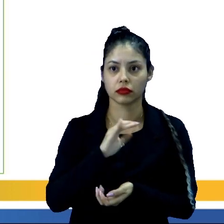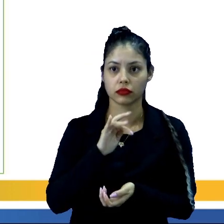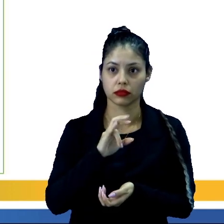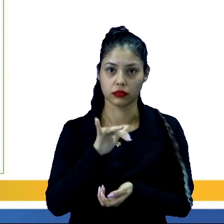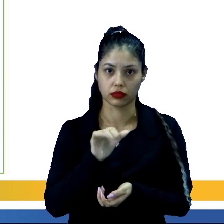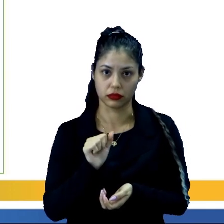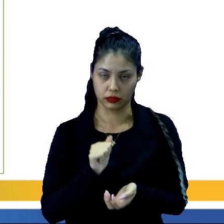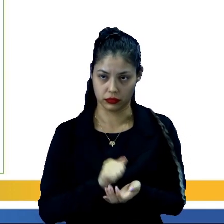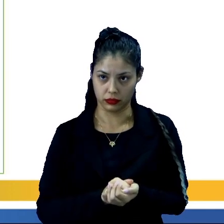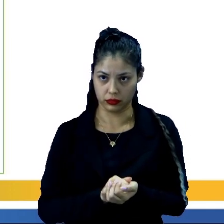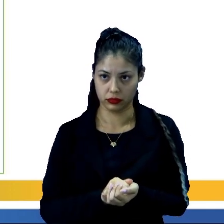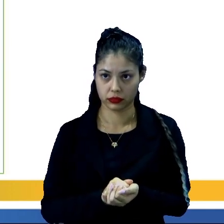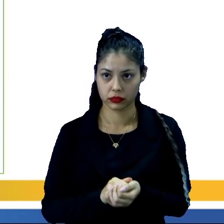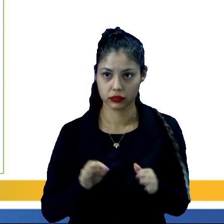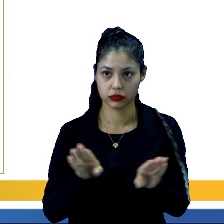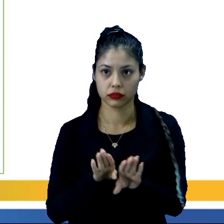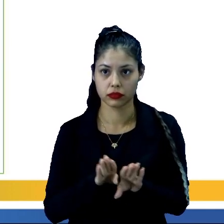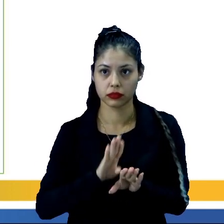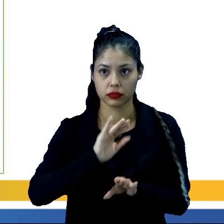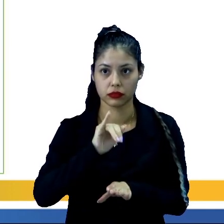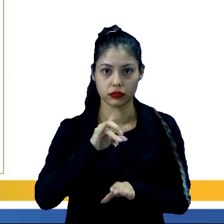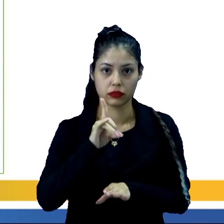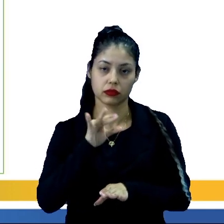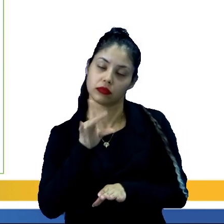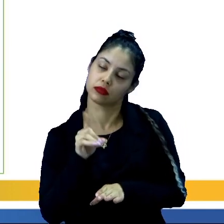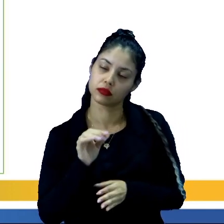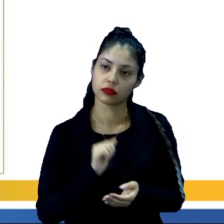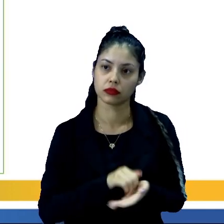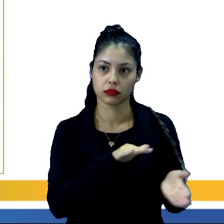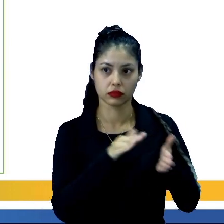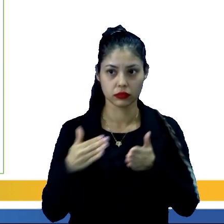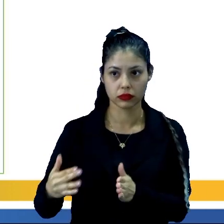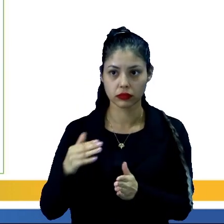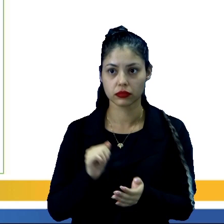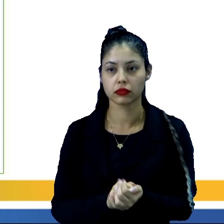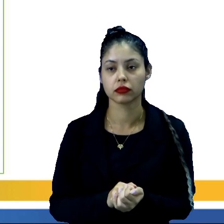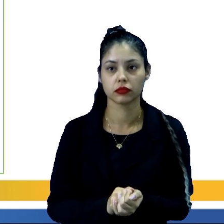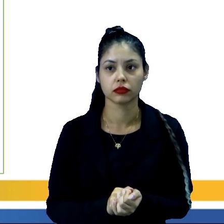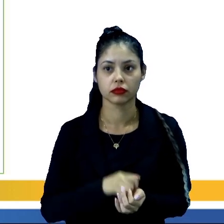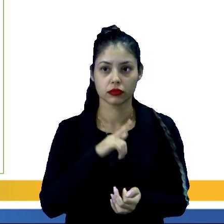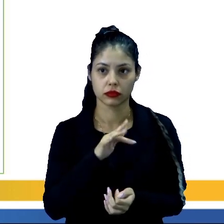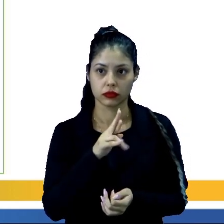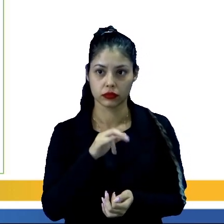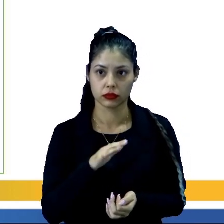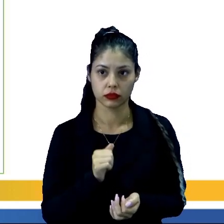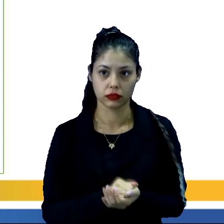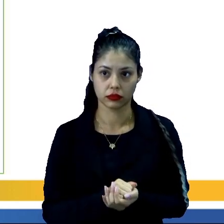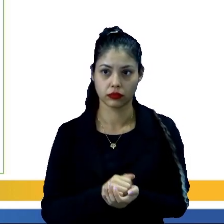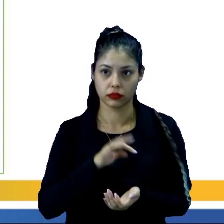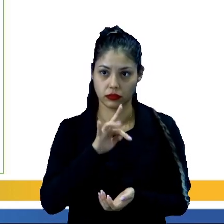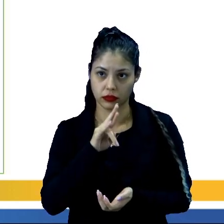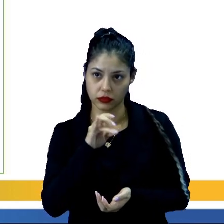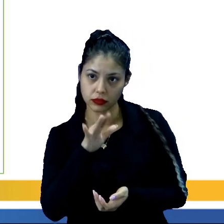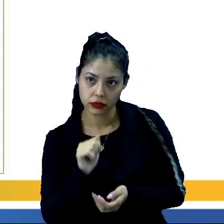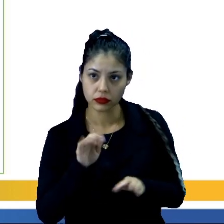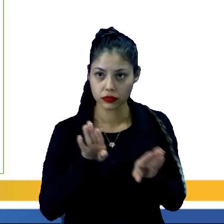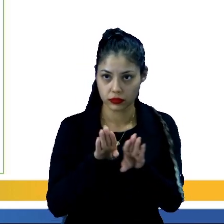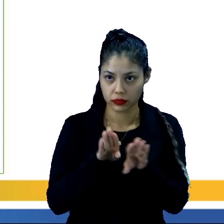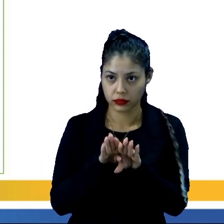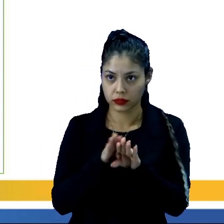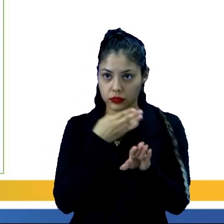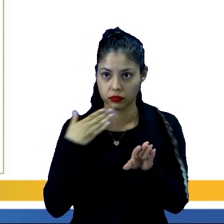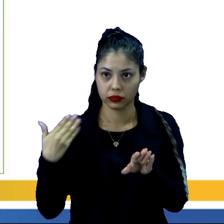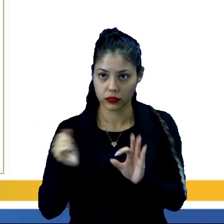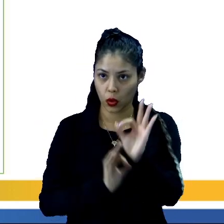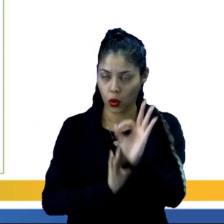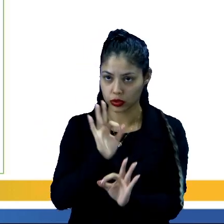cereais. Nós temos o iodo, né? Então ele faz parte ali dos hormônios da glândula tireoide, que ela vai regular